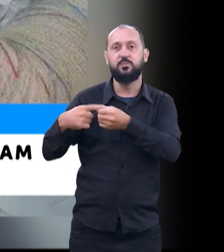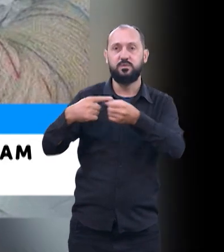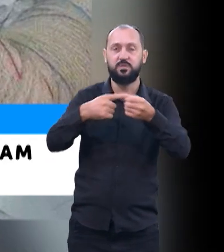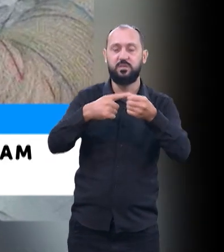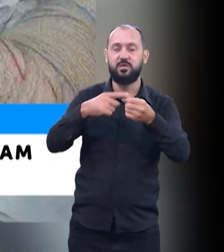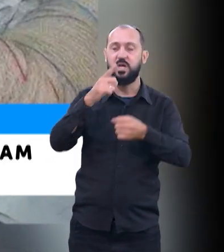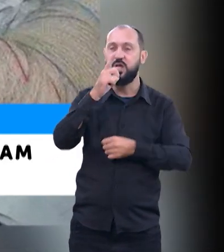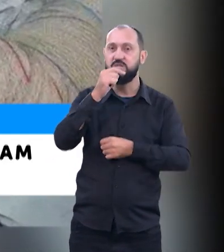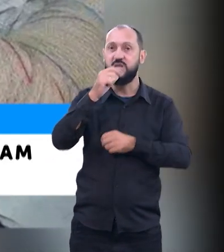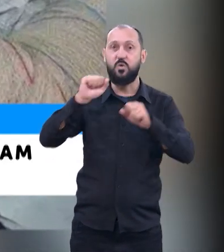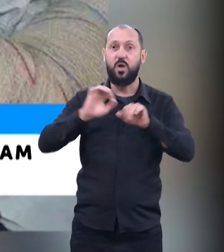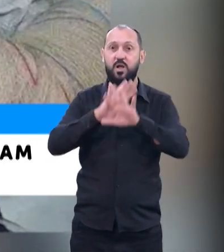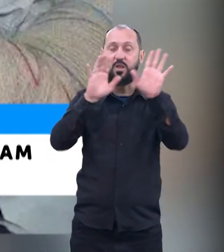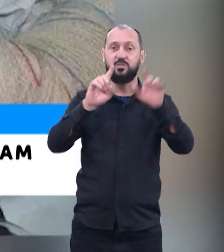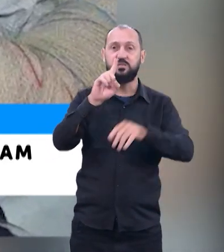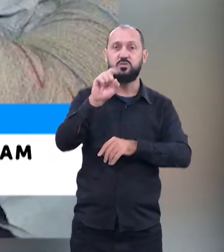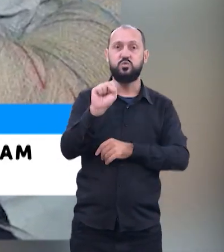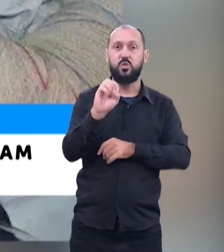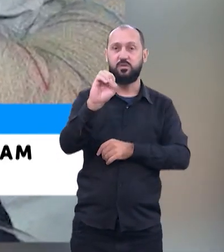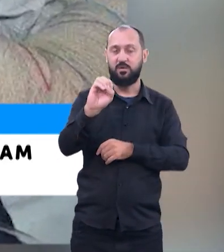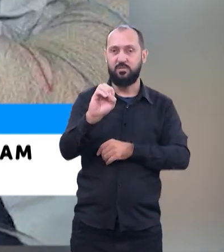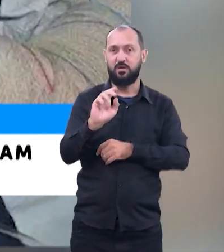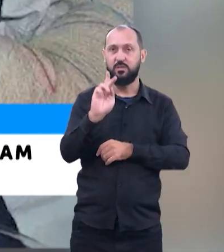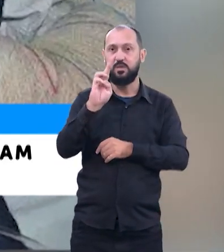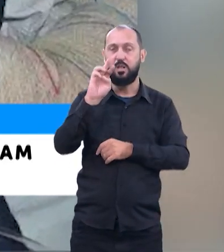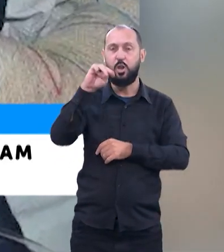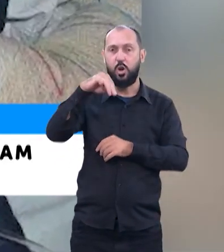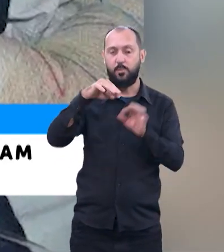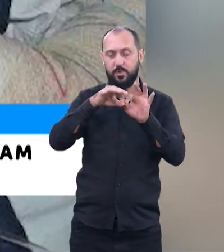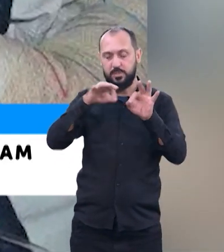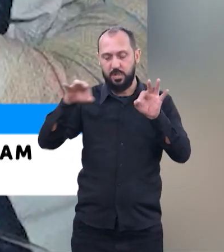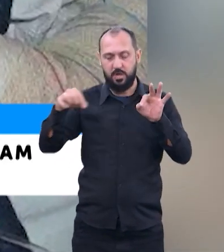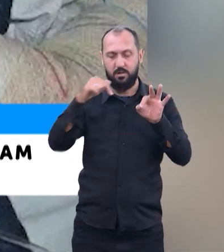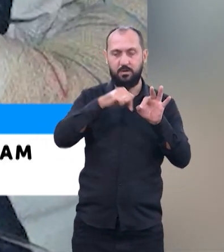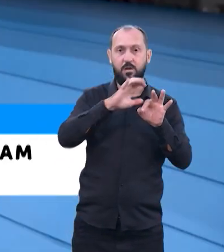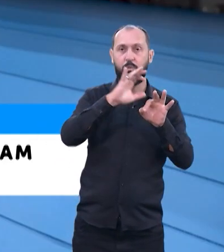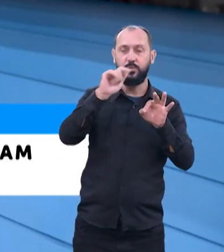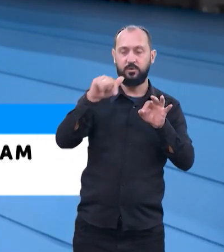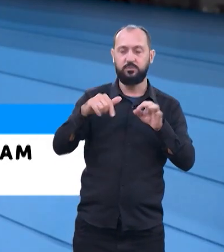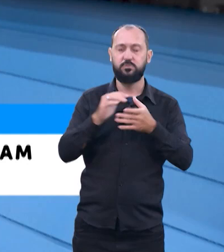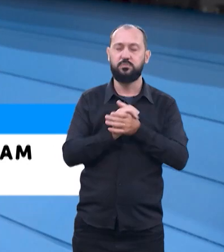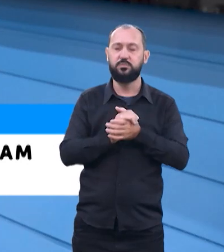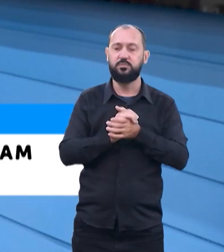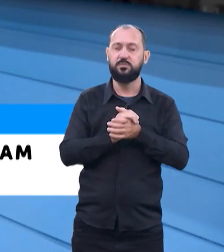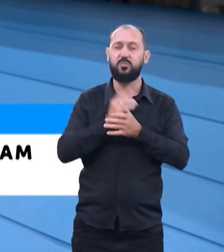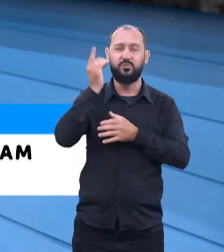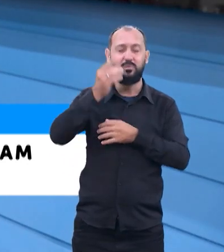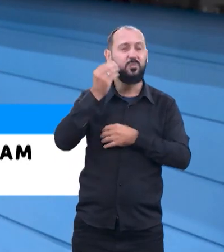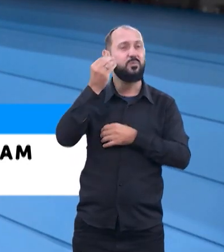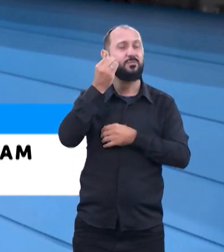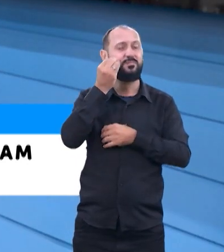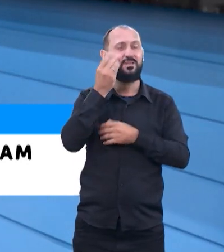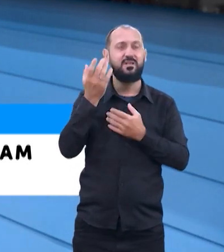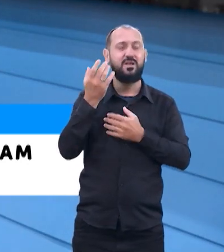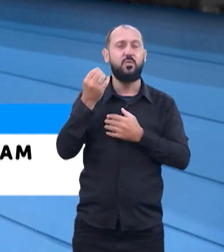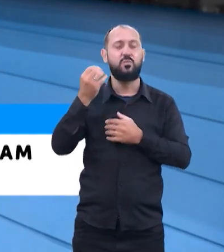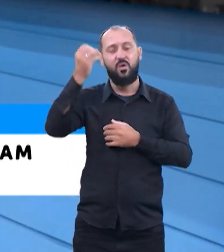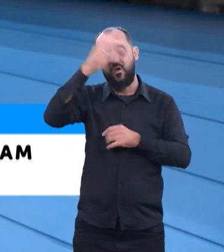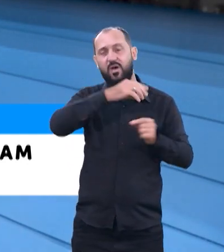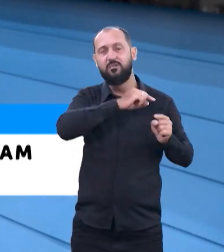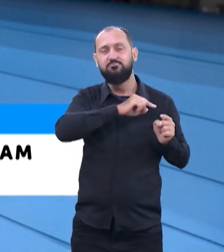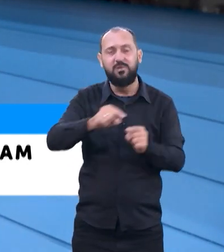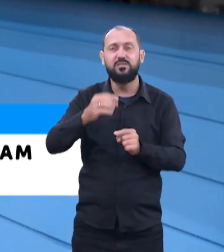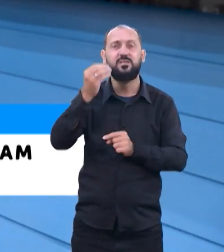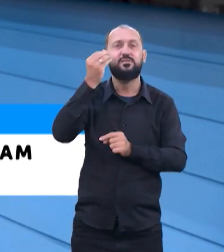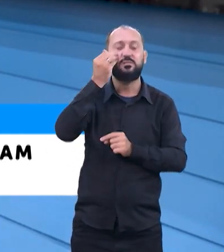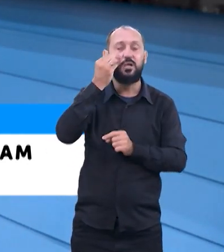município de Água Clara, cidade 180 quilômetros distante da capital Campo Grande. O parlamentar lamentou a tentativa de violência contra a mulher